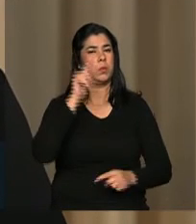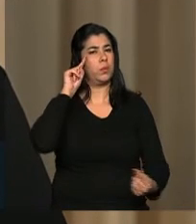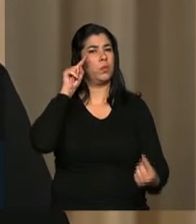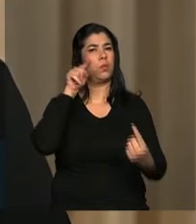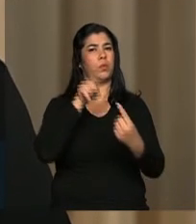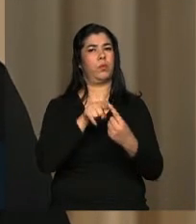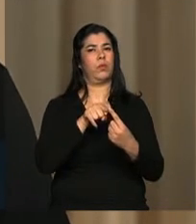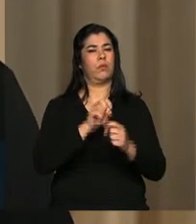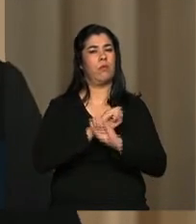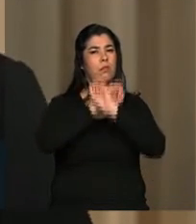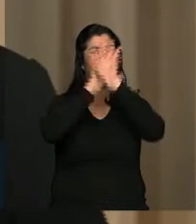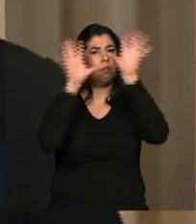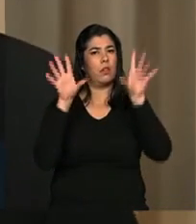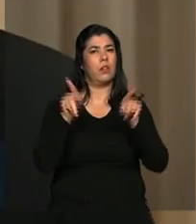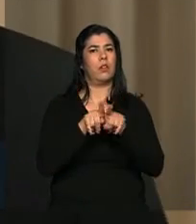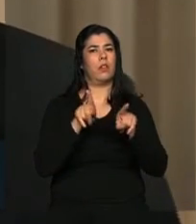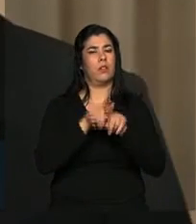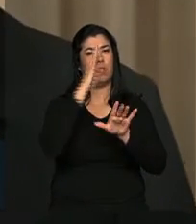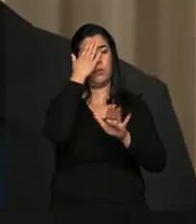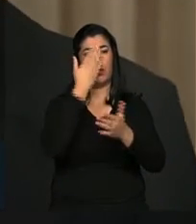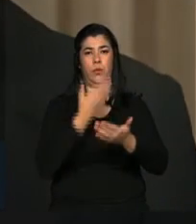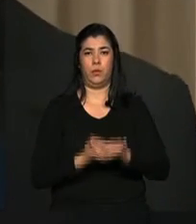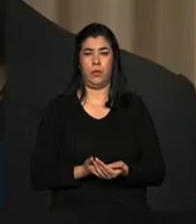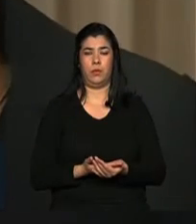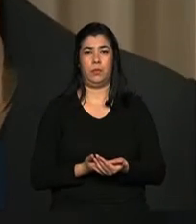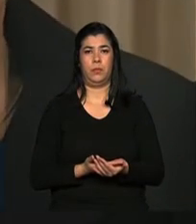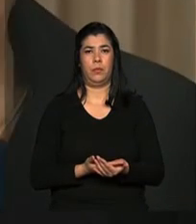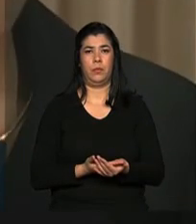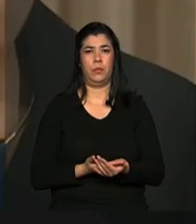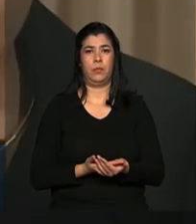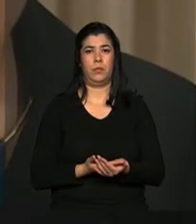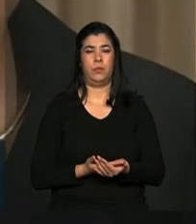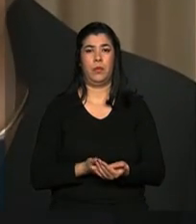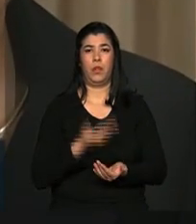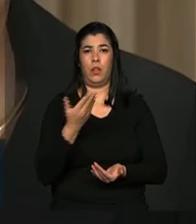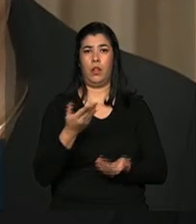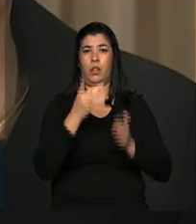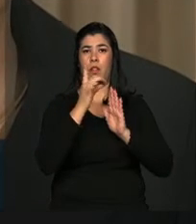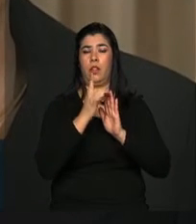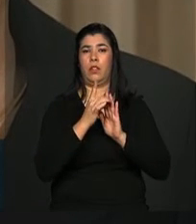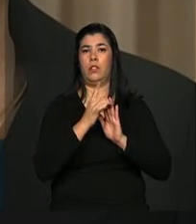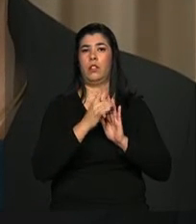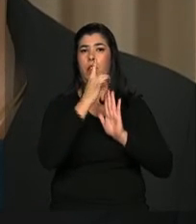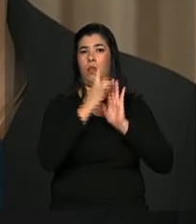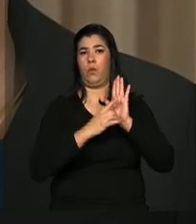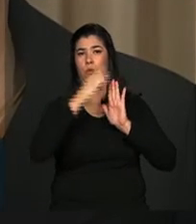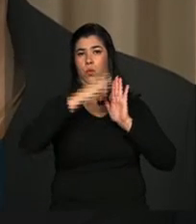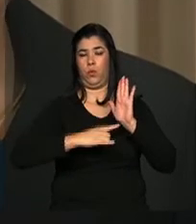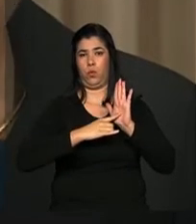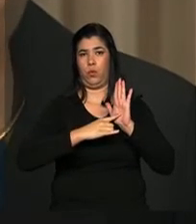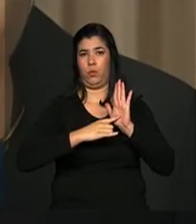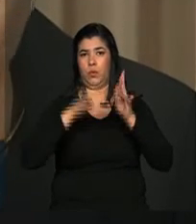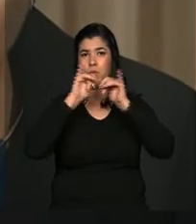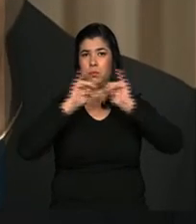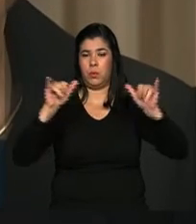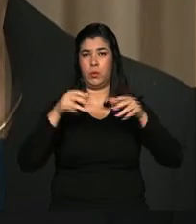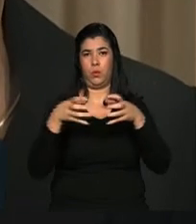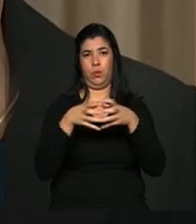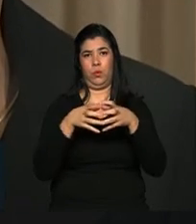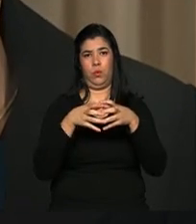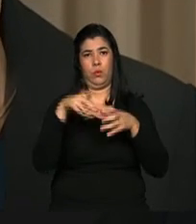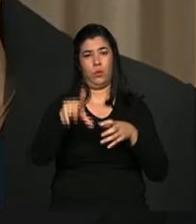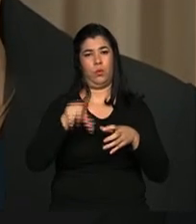metas claras e confiáveis. A declaração conjunta que adotamos é um sinal inequívoco